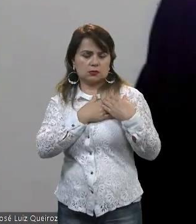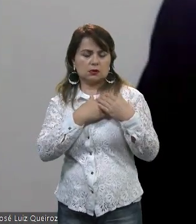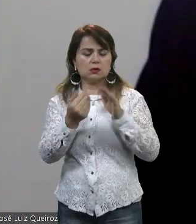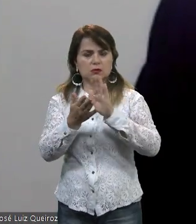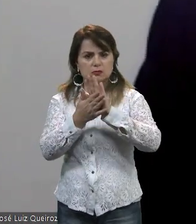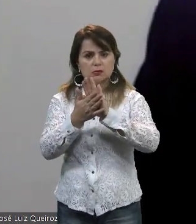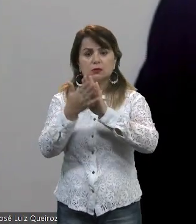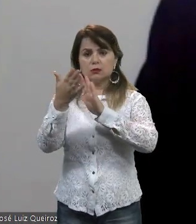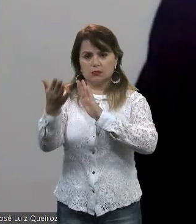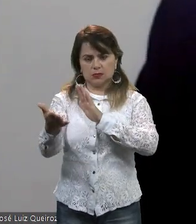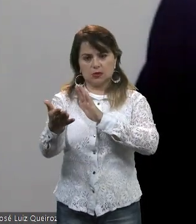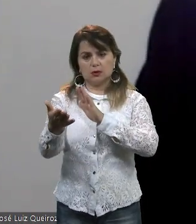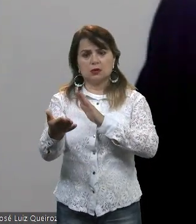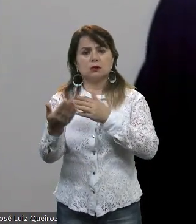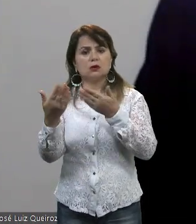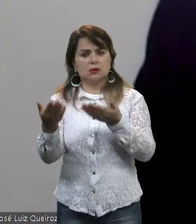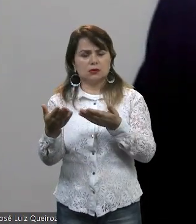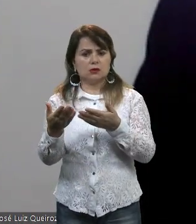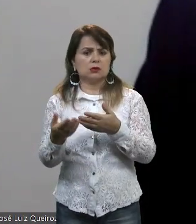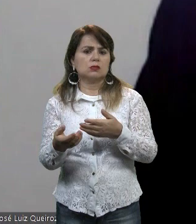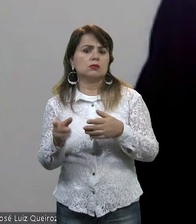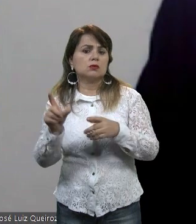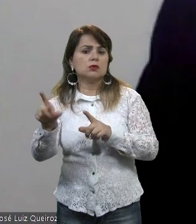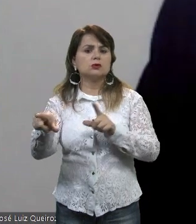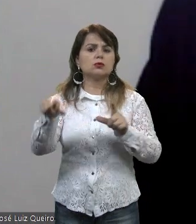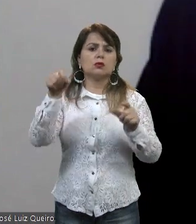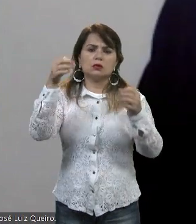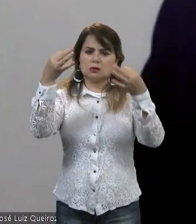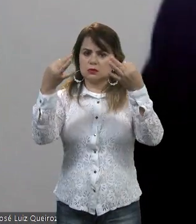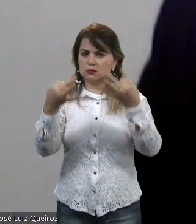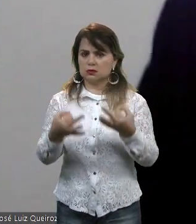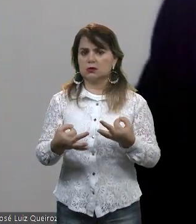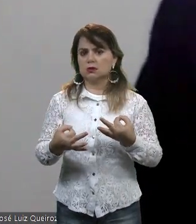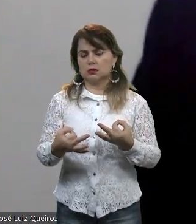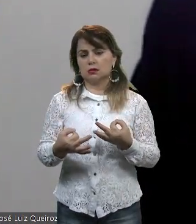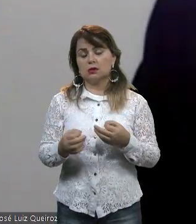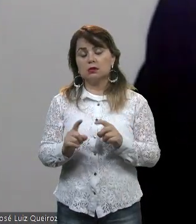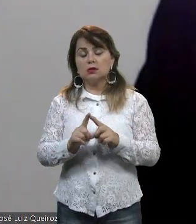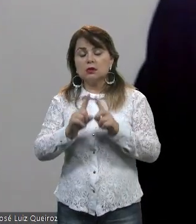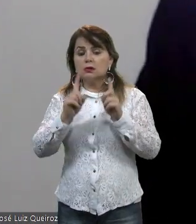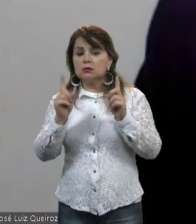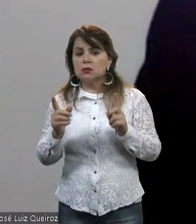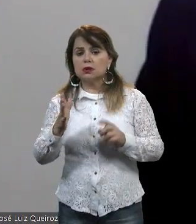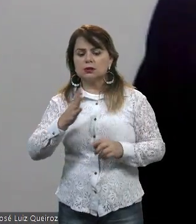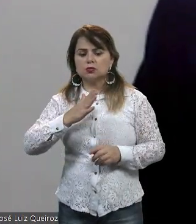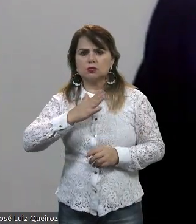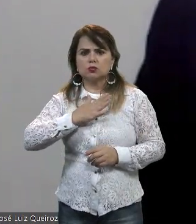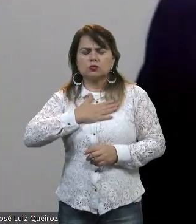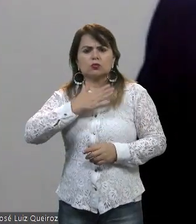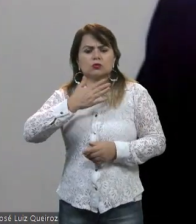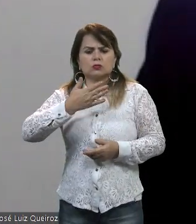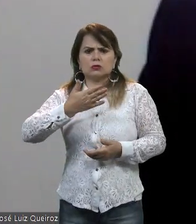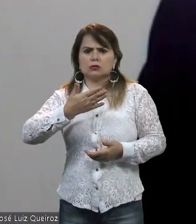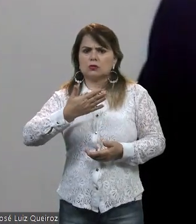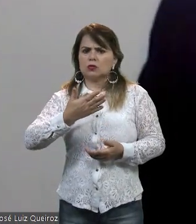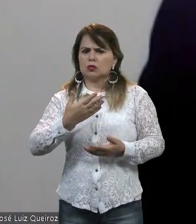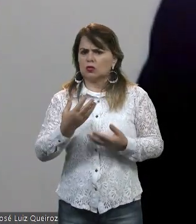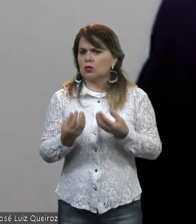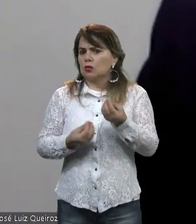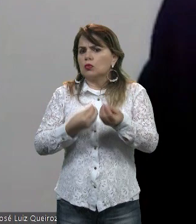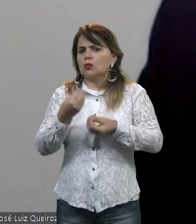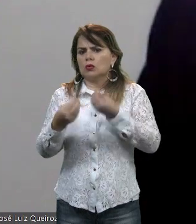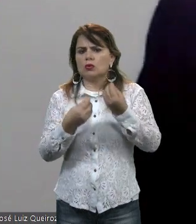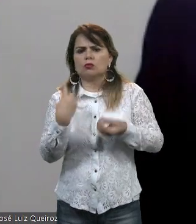papel não é de jogar para a torcida, o papel é de tomar a decisão que precisa ser tomada, mas me causa espanto que a gente tenha que se debruçar com